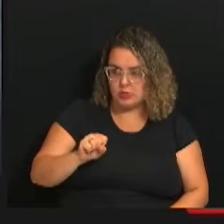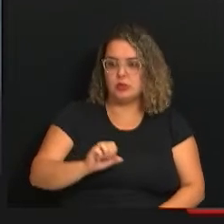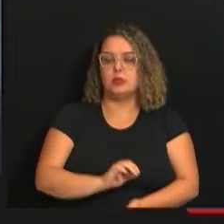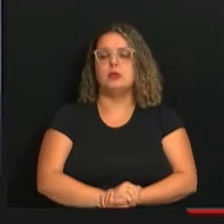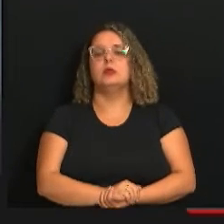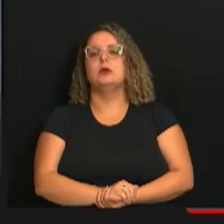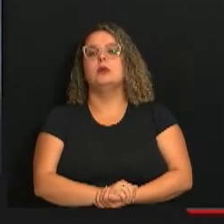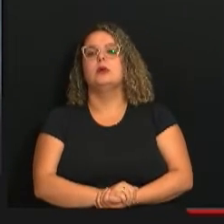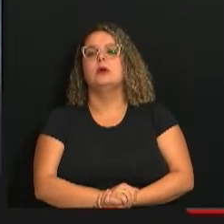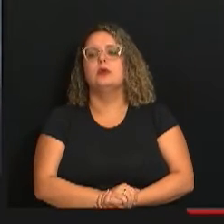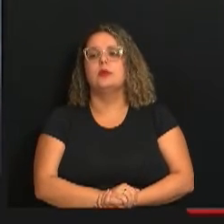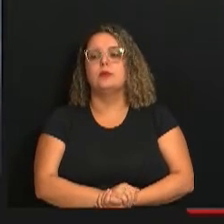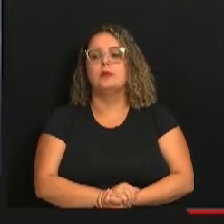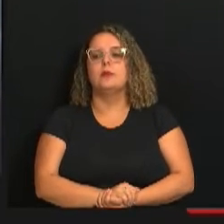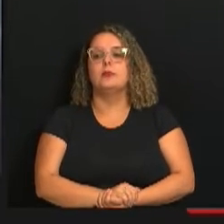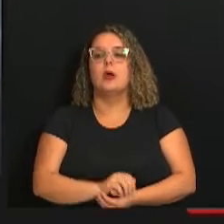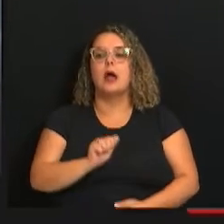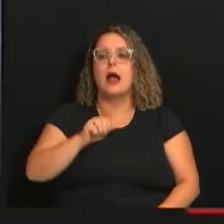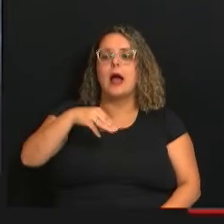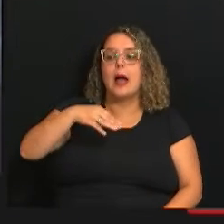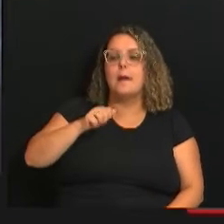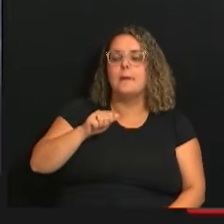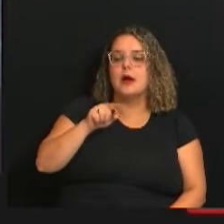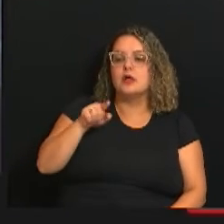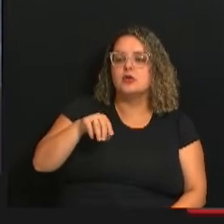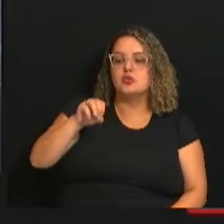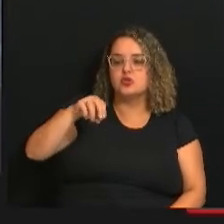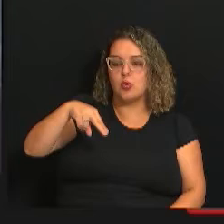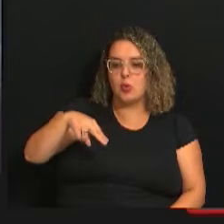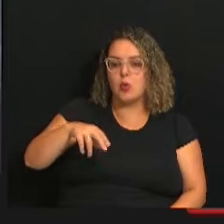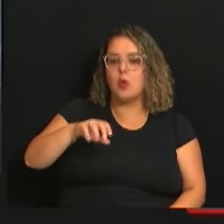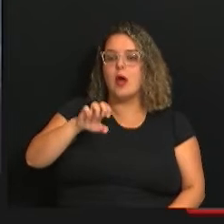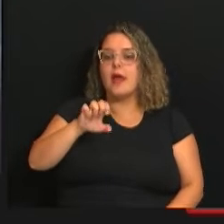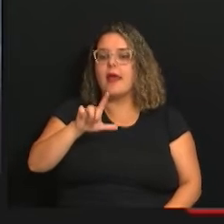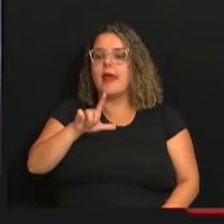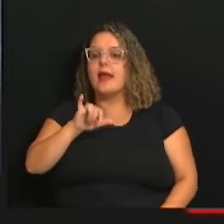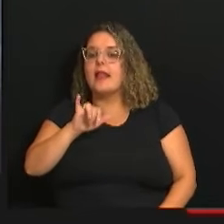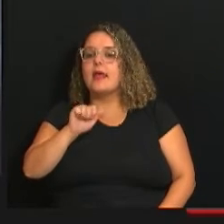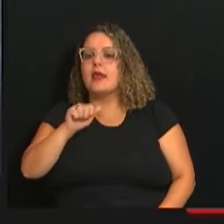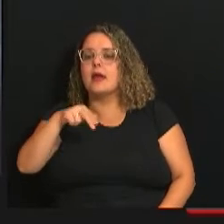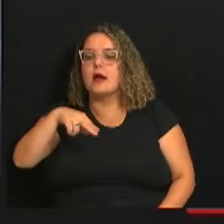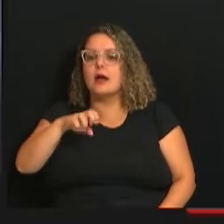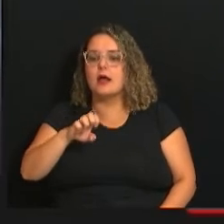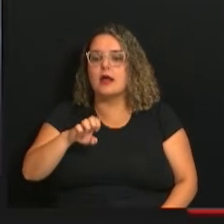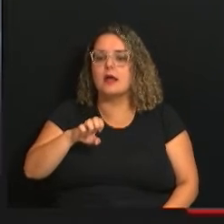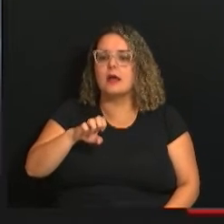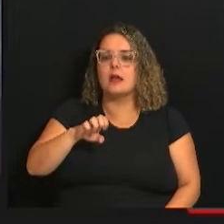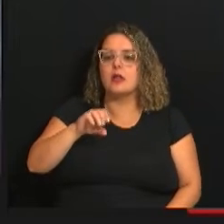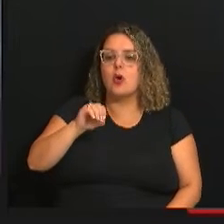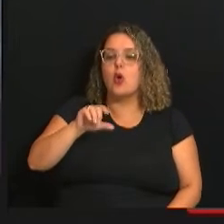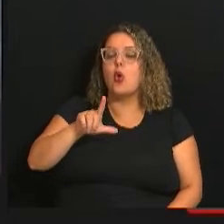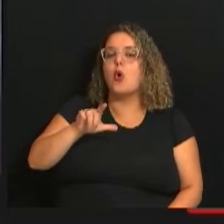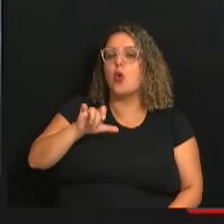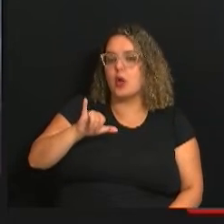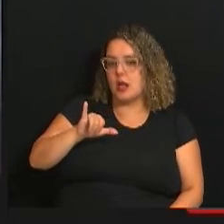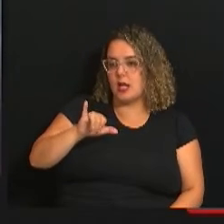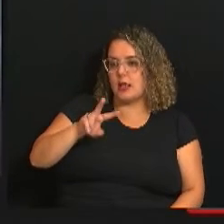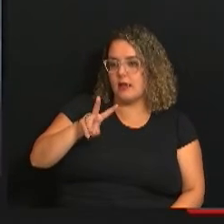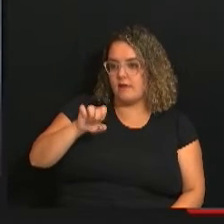leitores, eles têm criado essa empatia com a personagem, entendido a situação dela, torcido